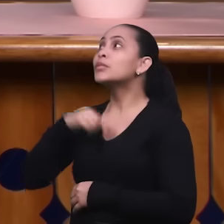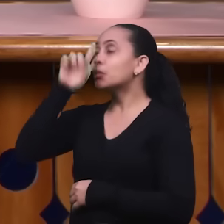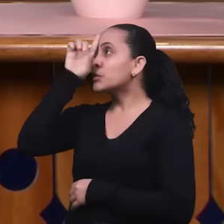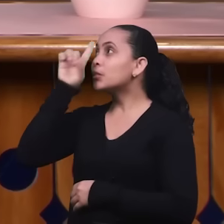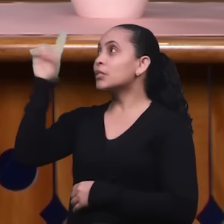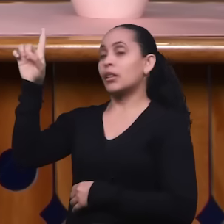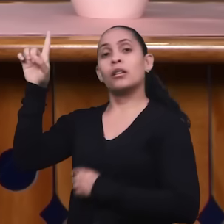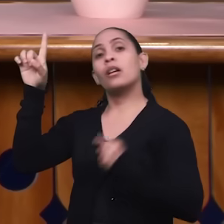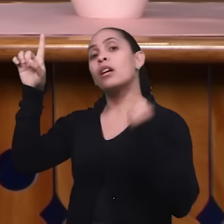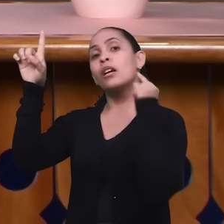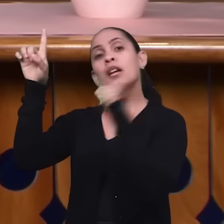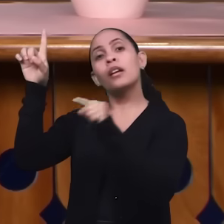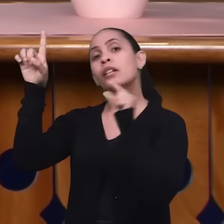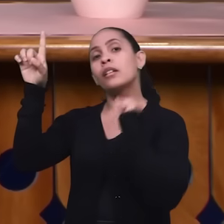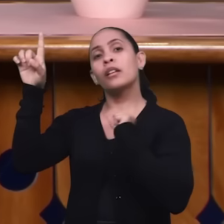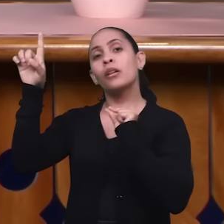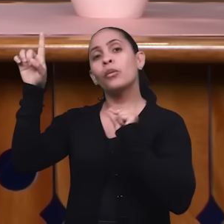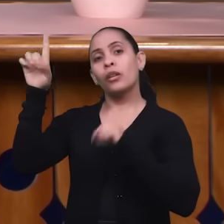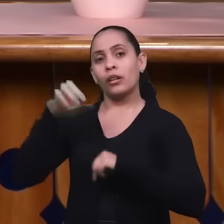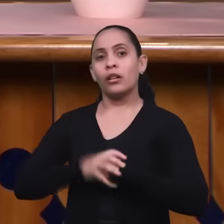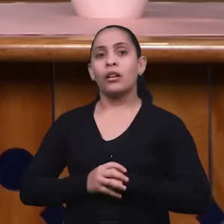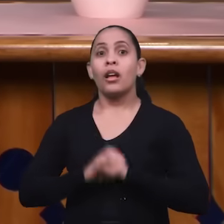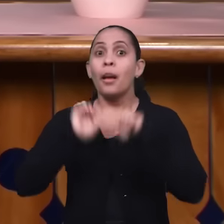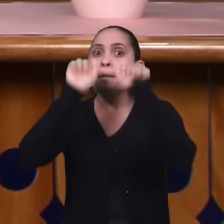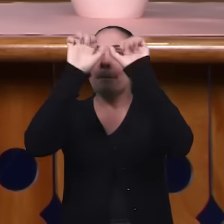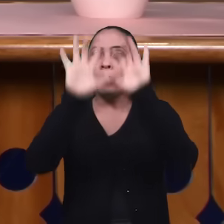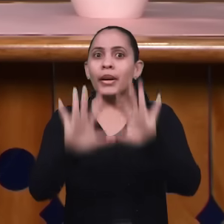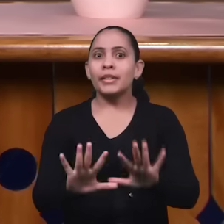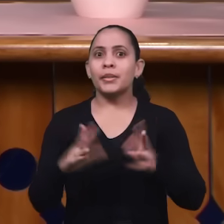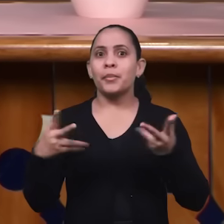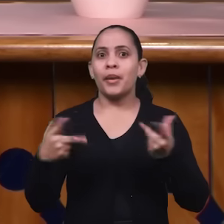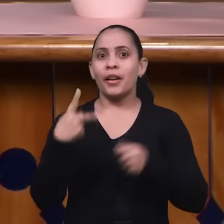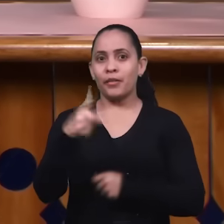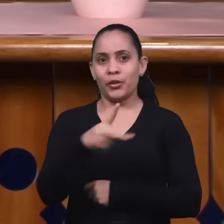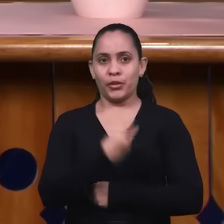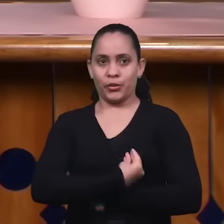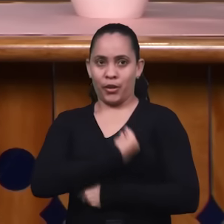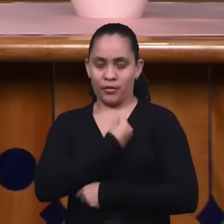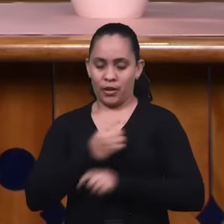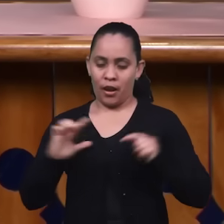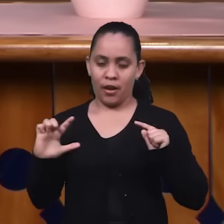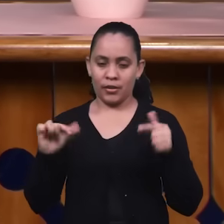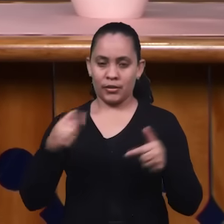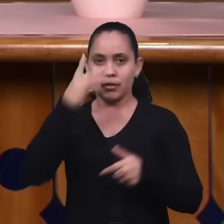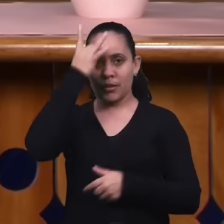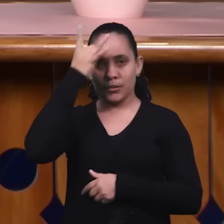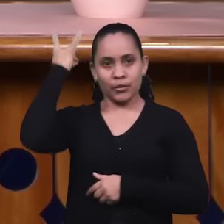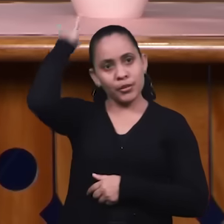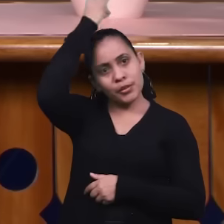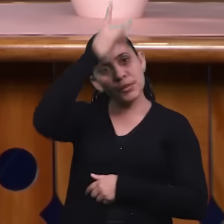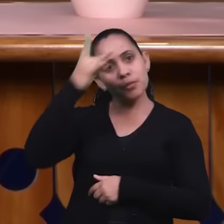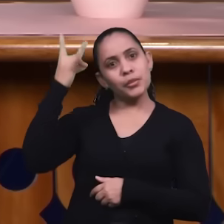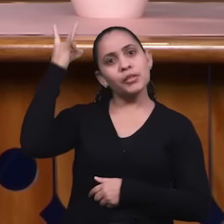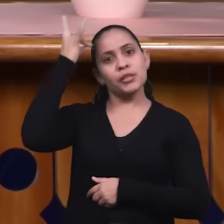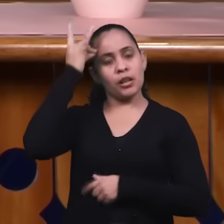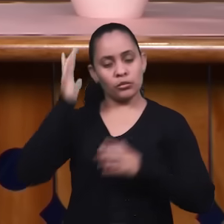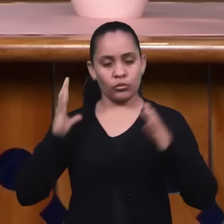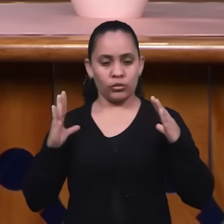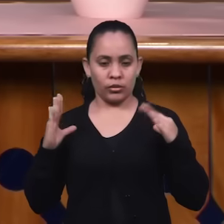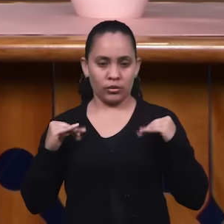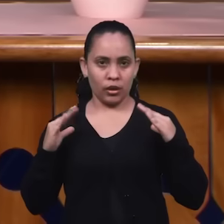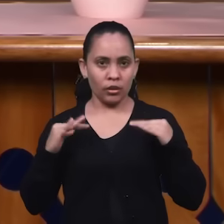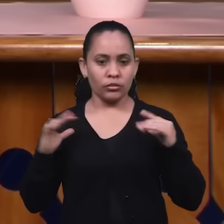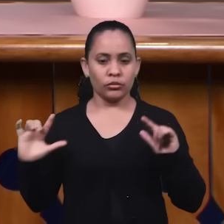Senhor, ele começa a te trazer benefícios. Ou seja, a operação do Espírito Santo na sua vida, a operação dos anjos na sua